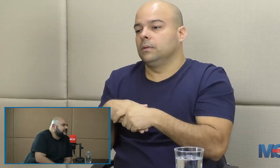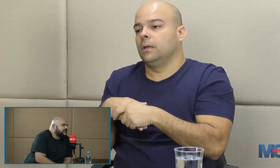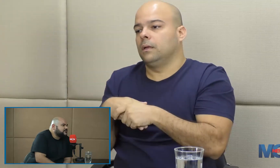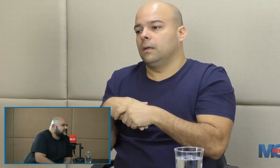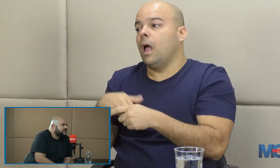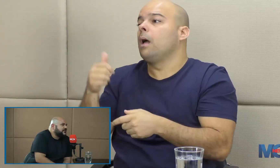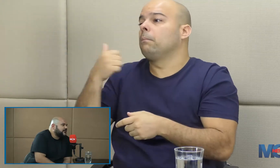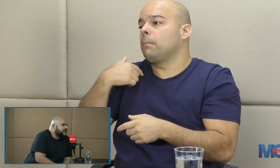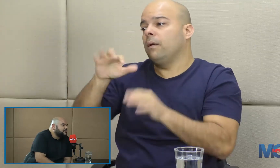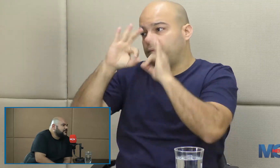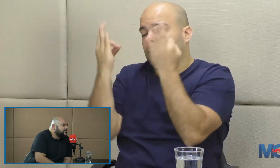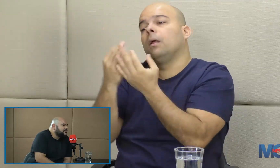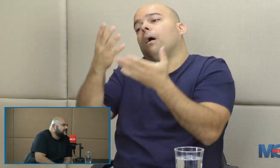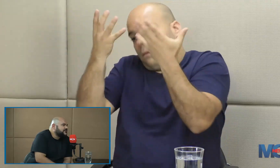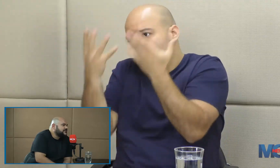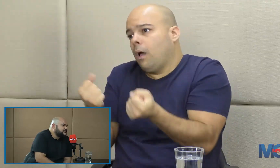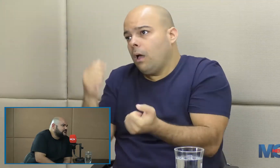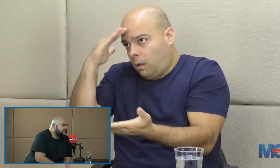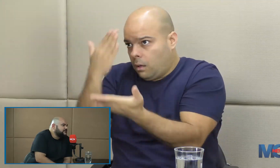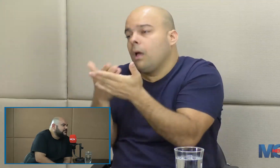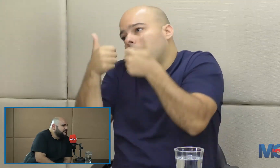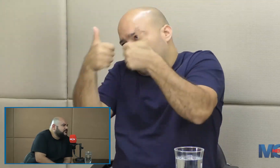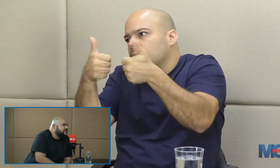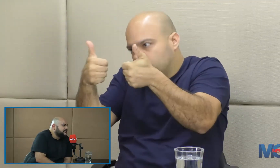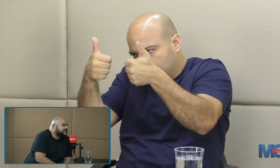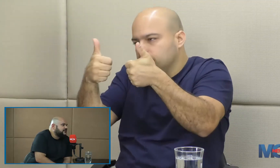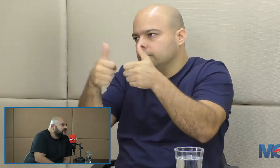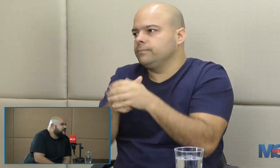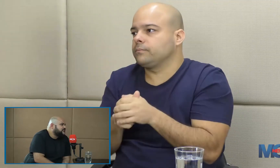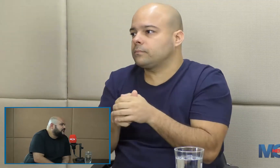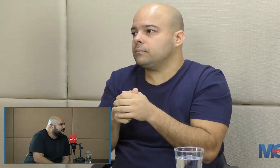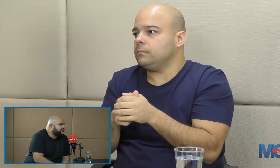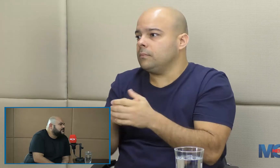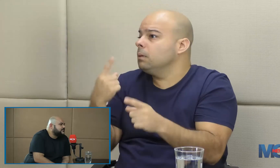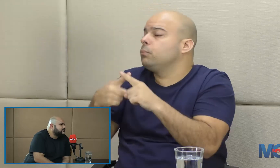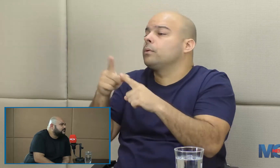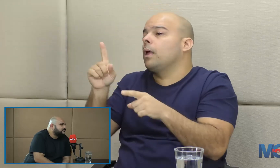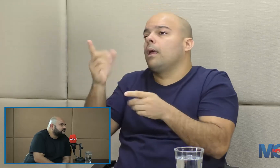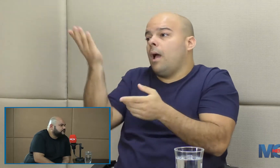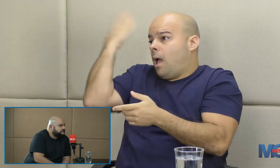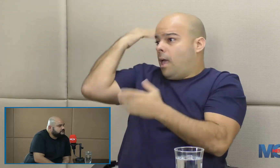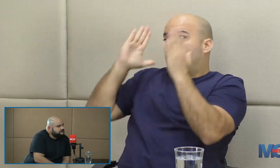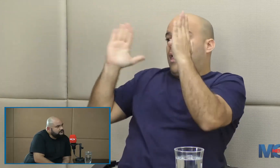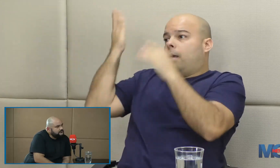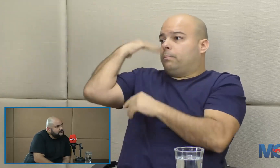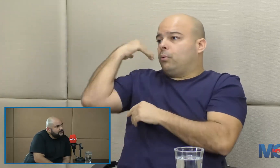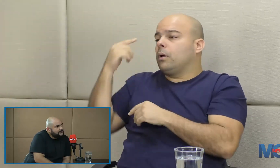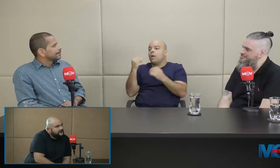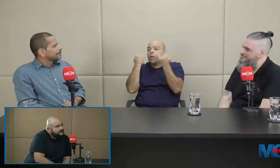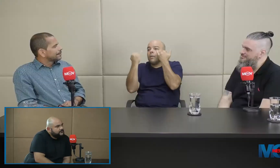de tentar consertar alguma coisa nesse sentido. Então minha família aceitava e acreditava que era assim mesmo.